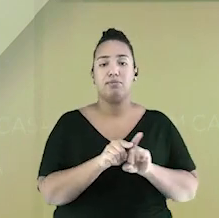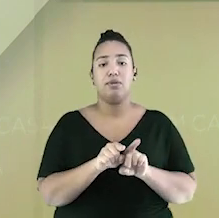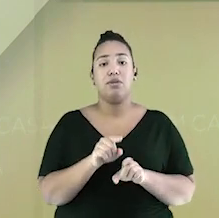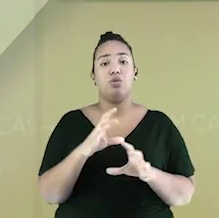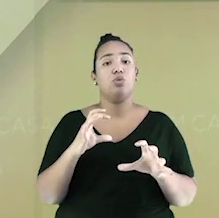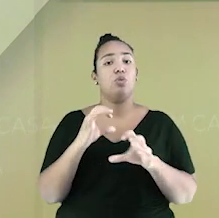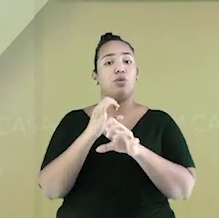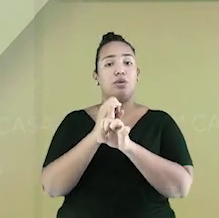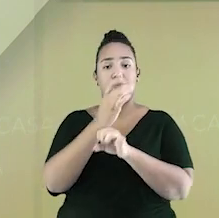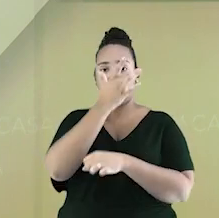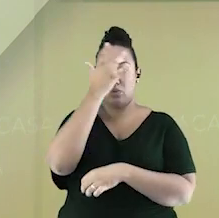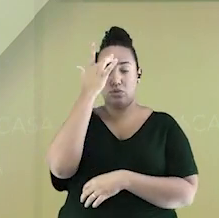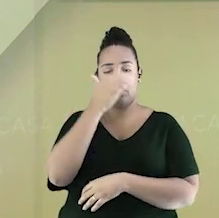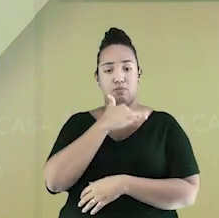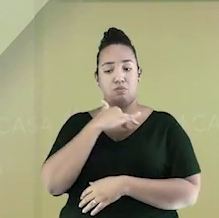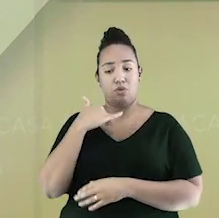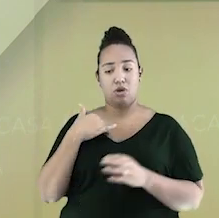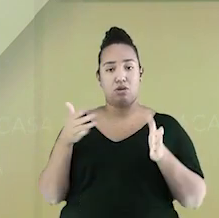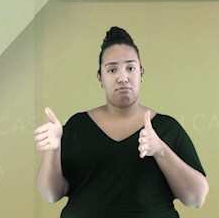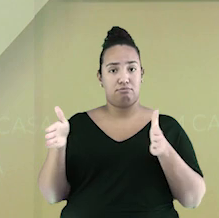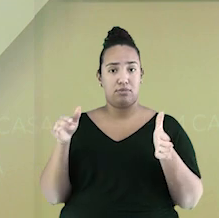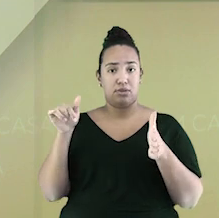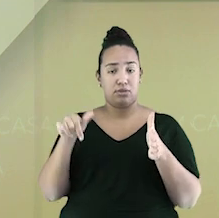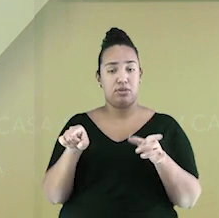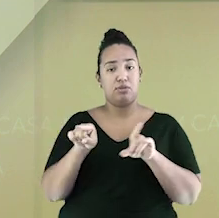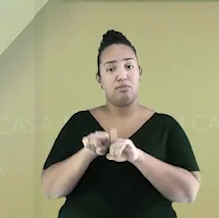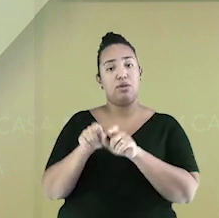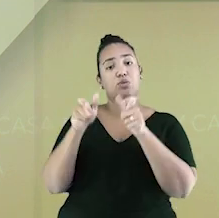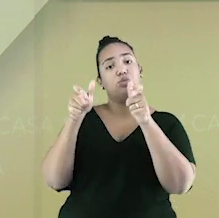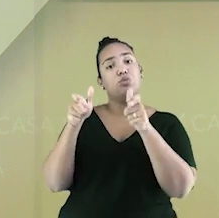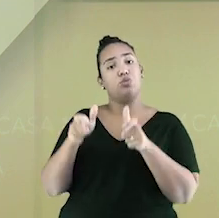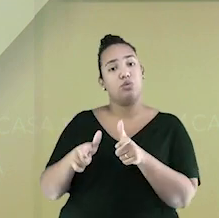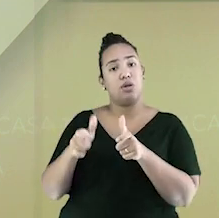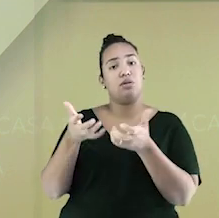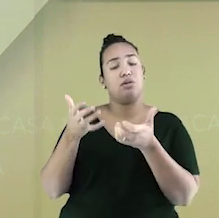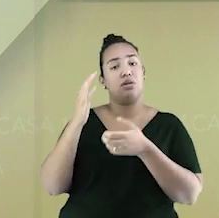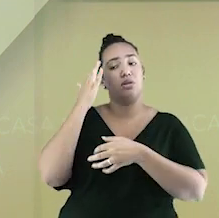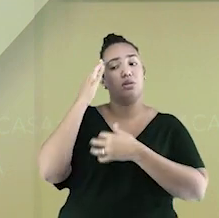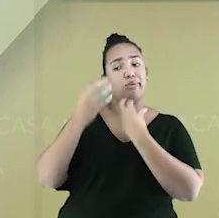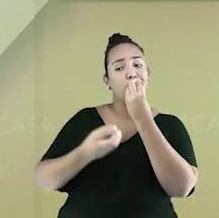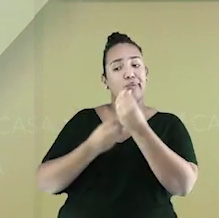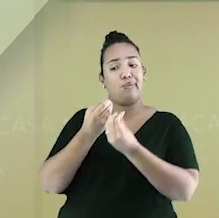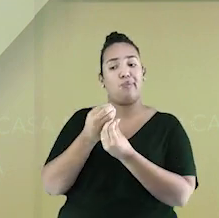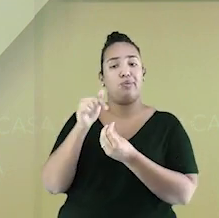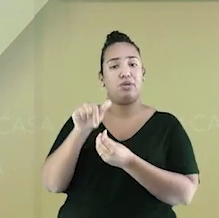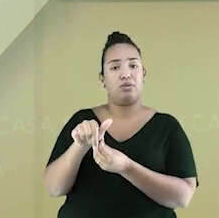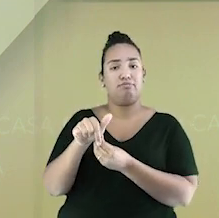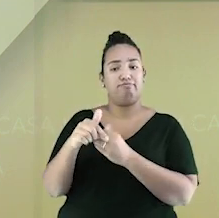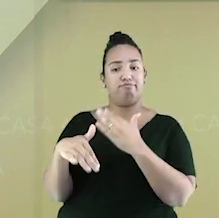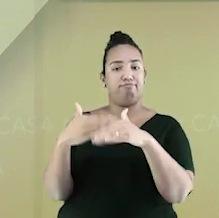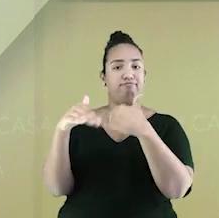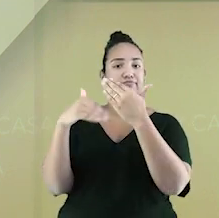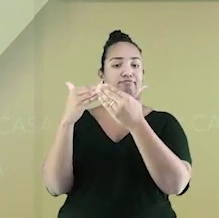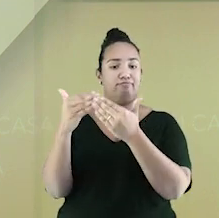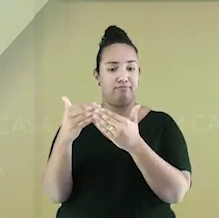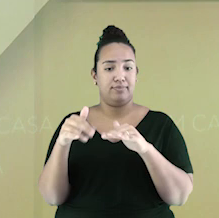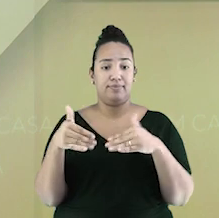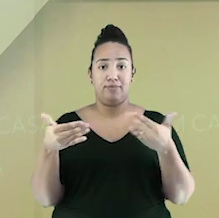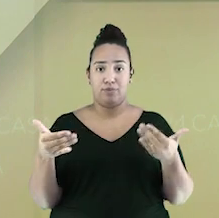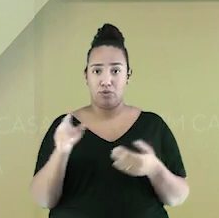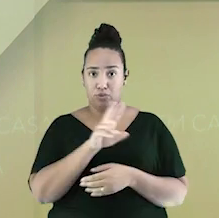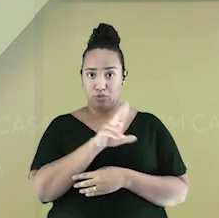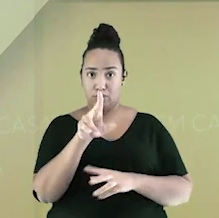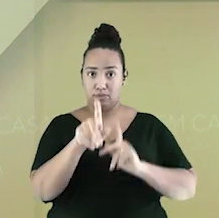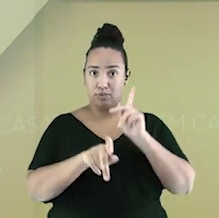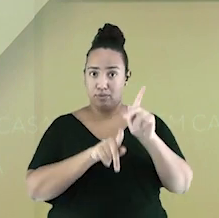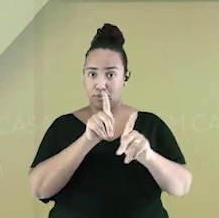de pessoas que morrem em um determinado período e lugar que se deseja entender esse crescimento. Esse é o